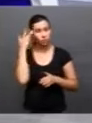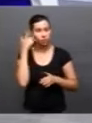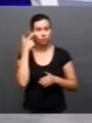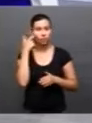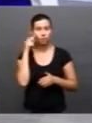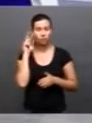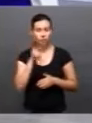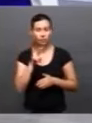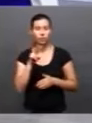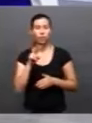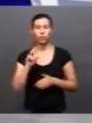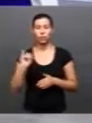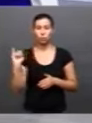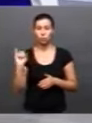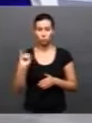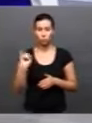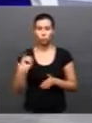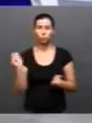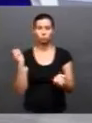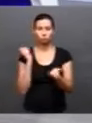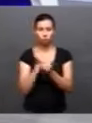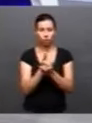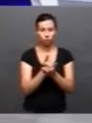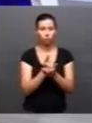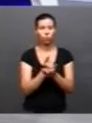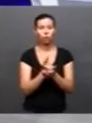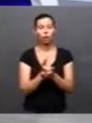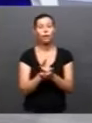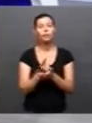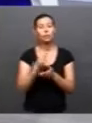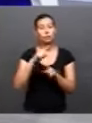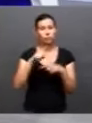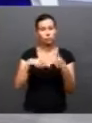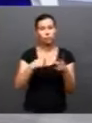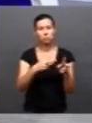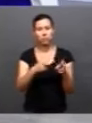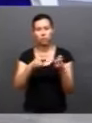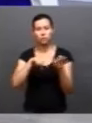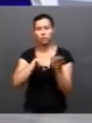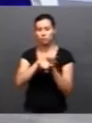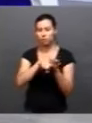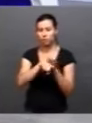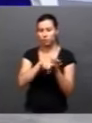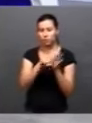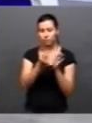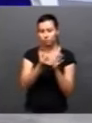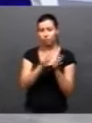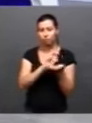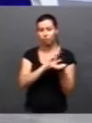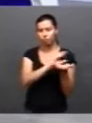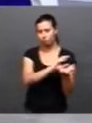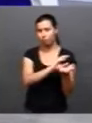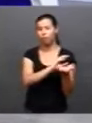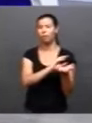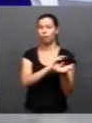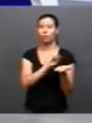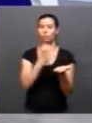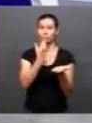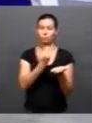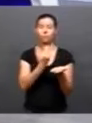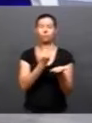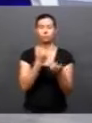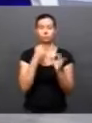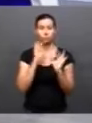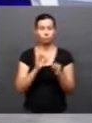Foram alguns comentários que nós chegamos a ler. Comentários assim. Mas como a Simone disse e foi dito hoje no